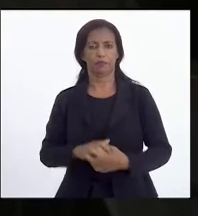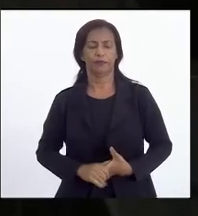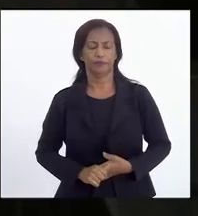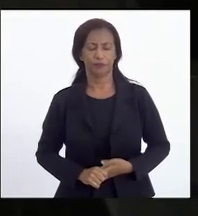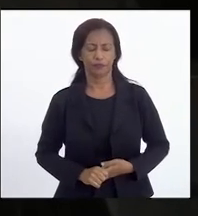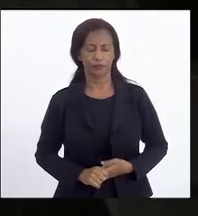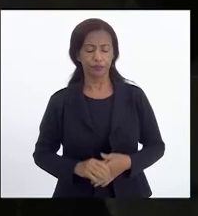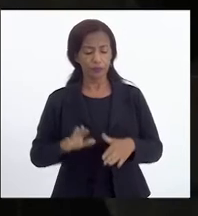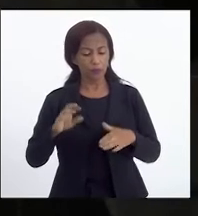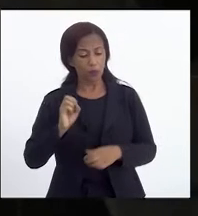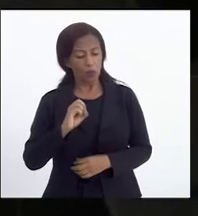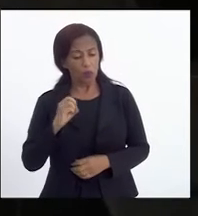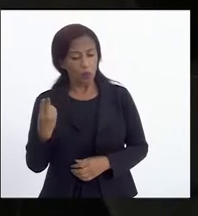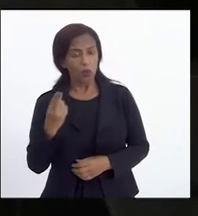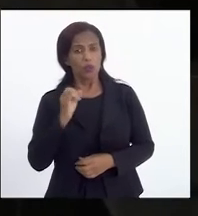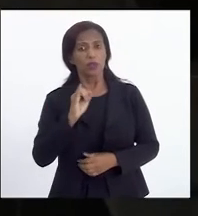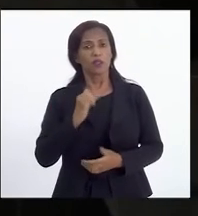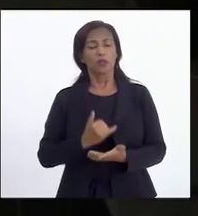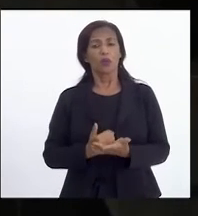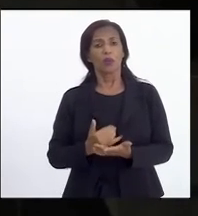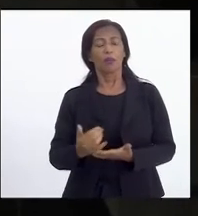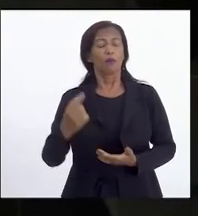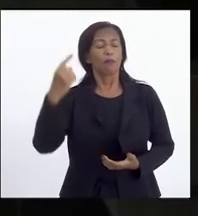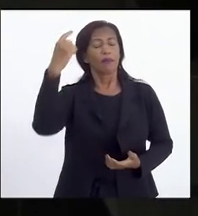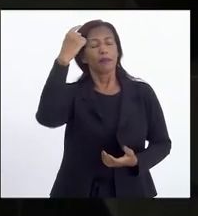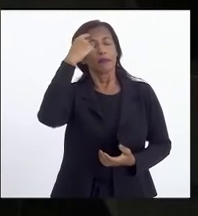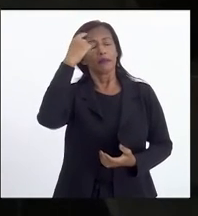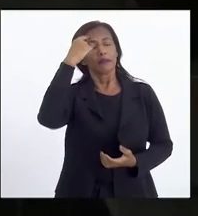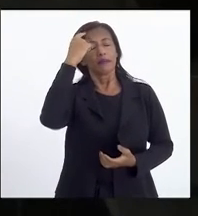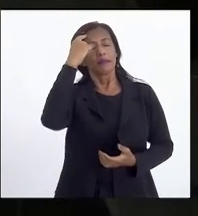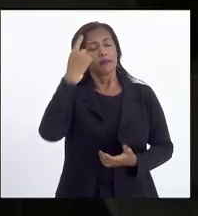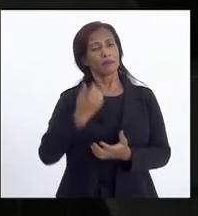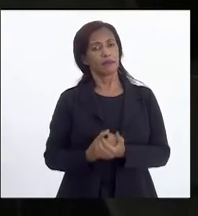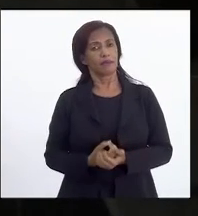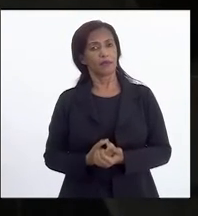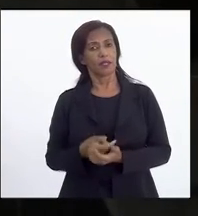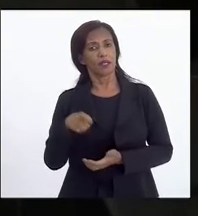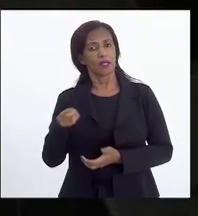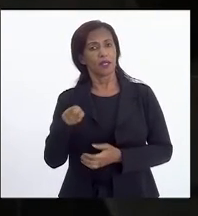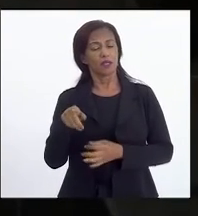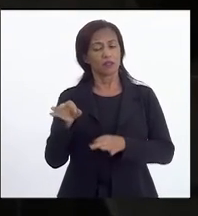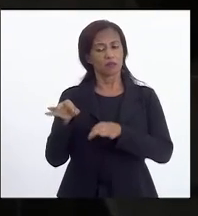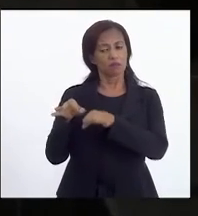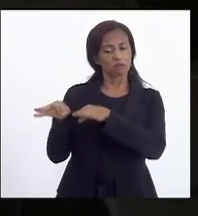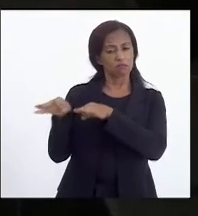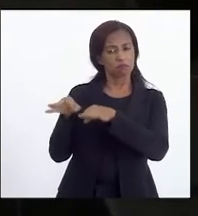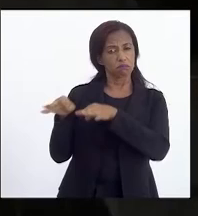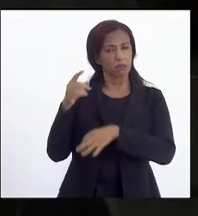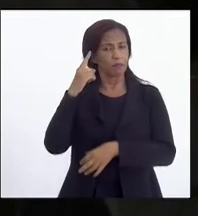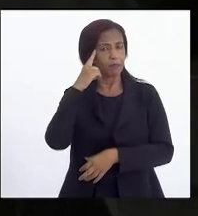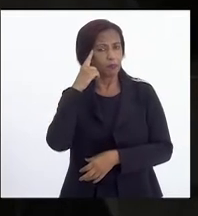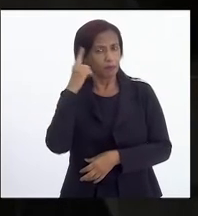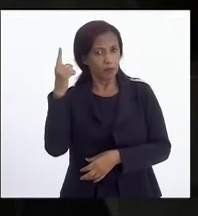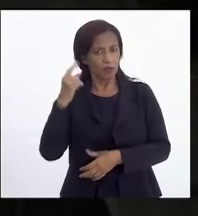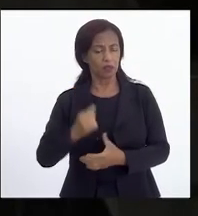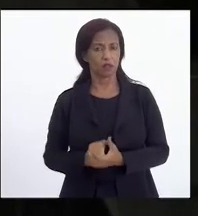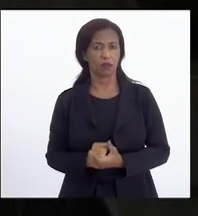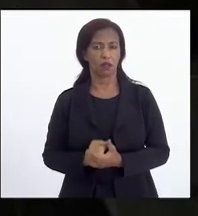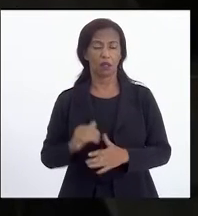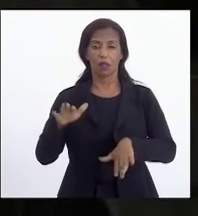o ou se começasse a pensar nessa questão a pensar